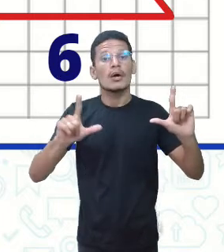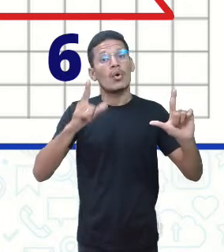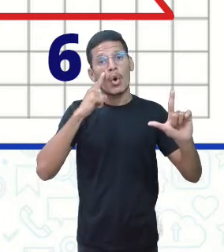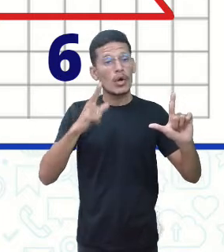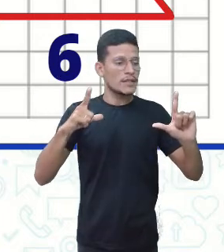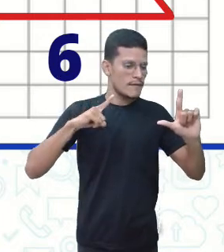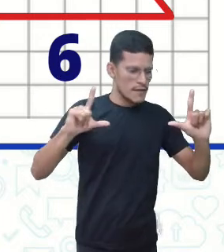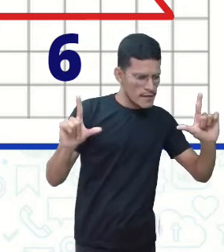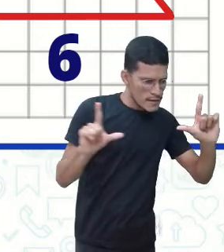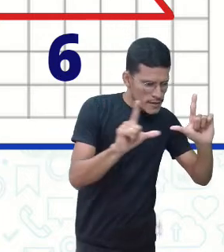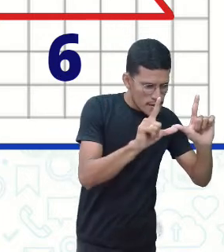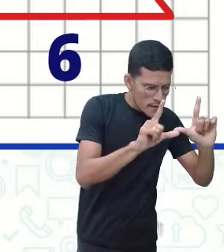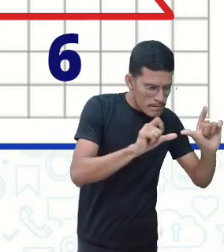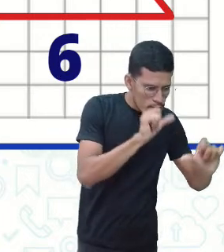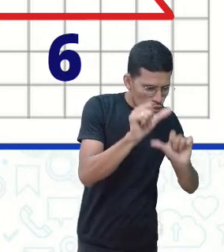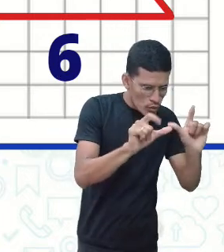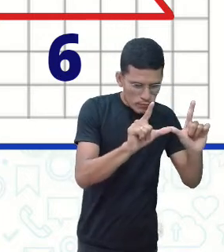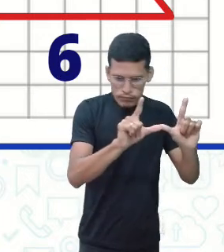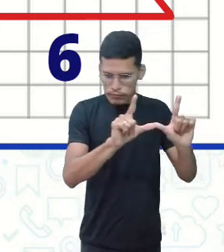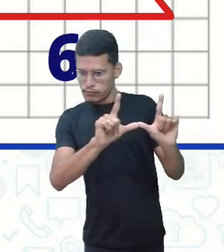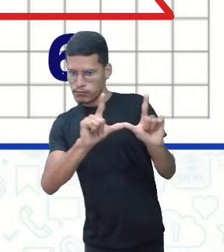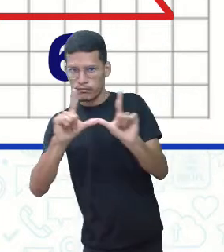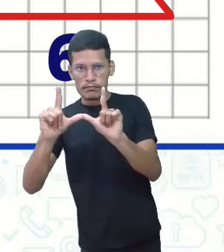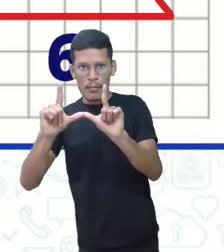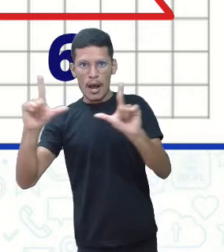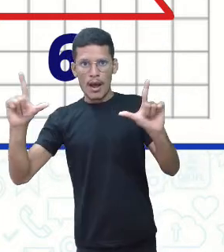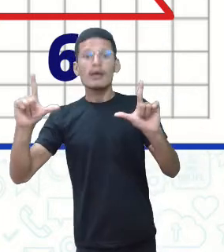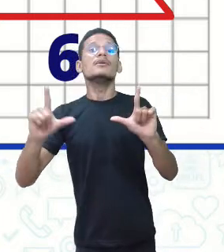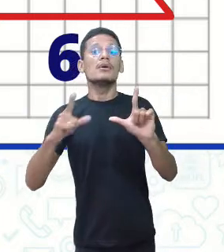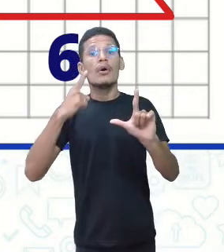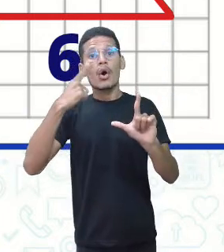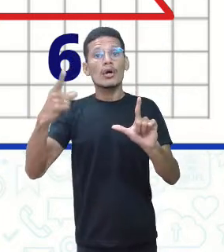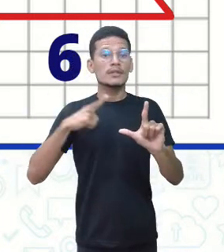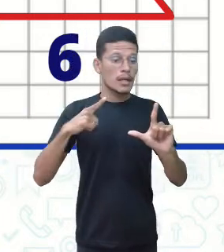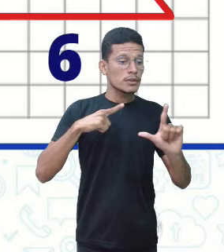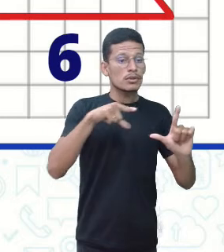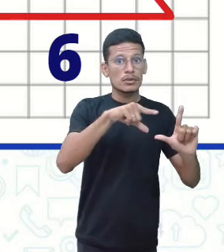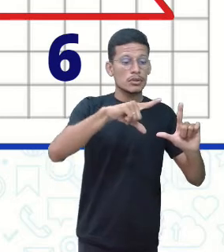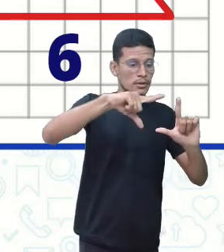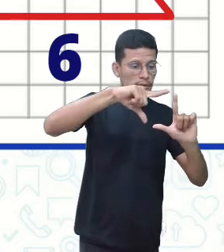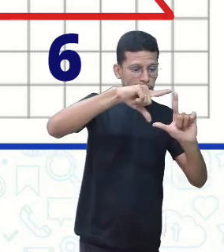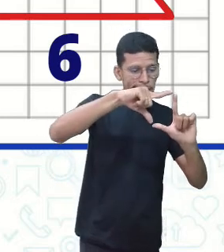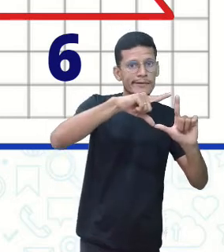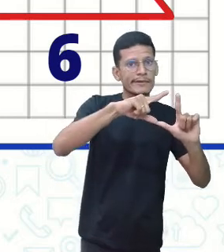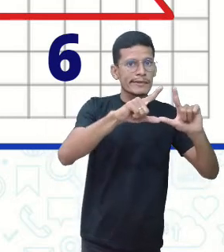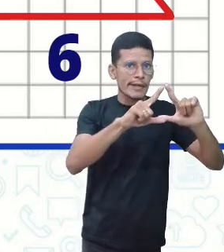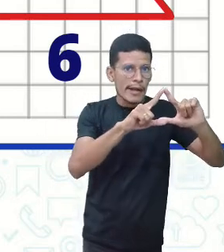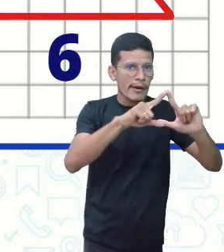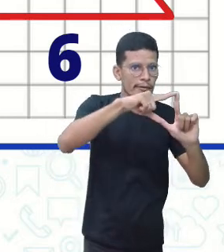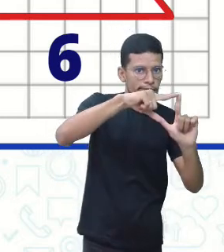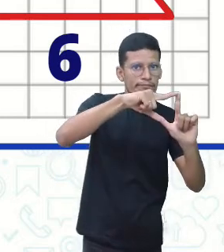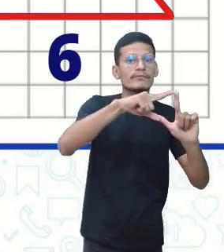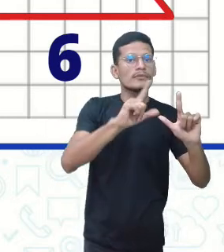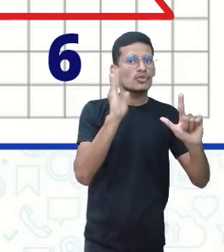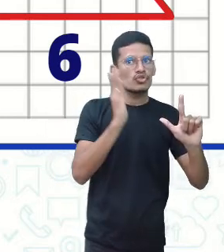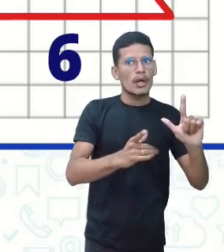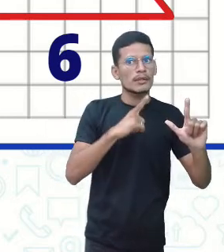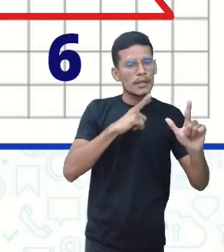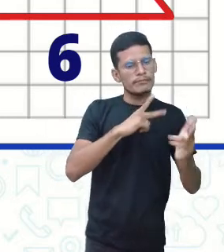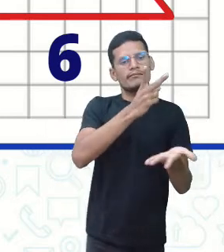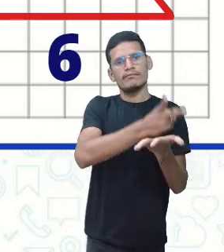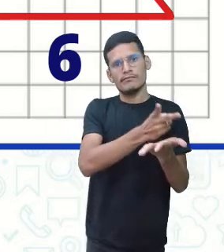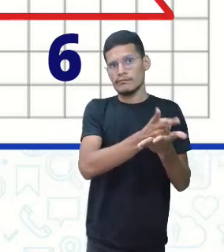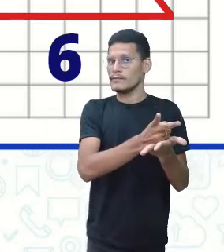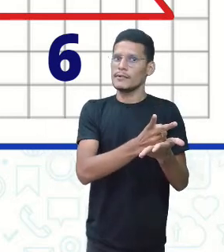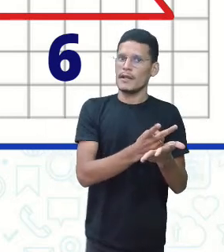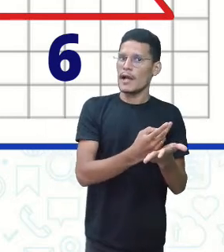que ficou grande, né? Então, a gente tem ali um triângulo que vocês vão ver mais na frente, né? Muito frequente na nossa rotina